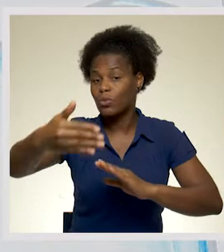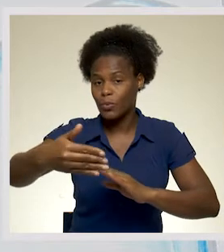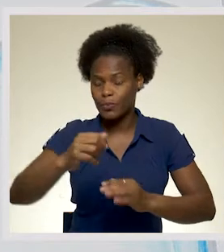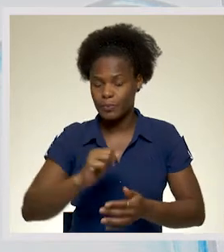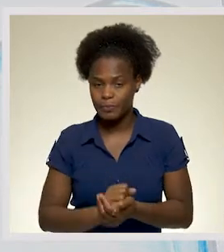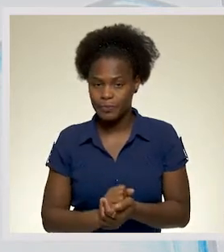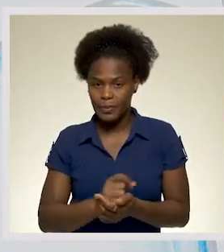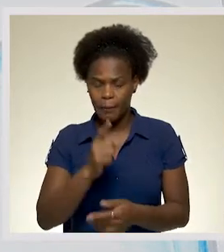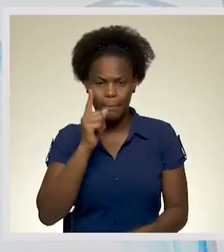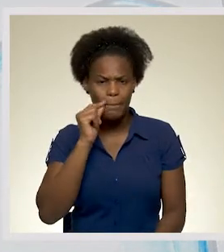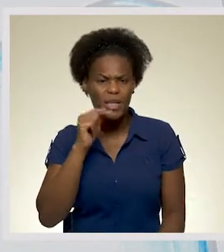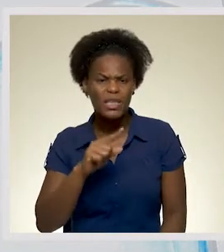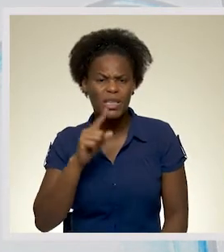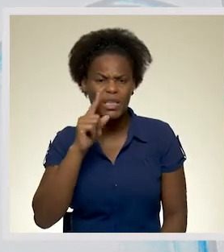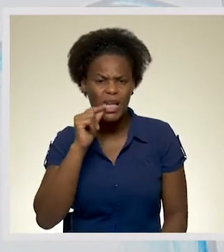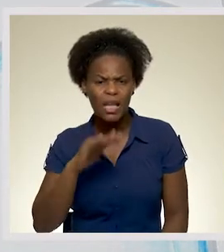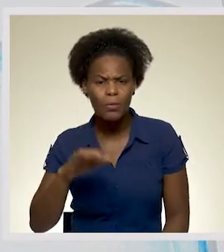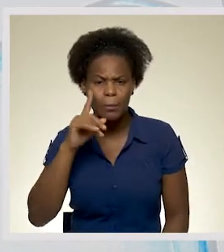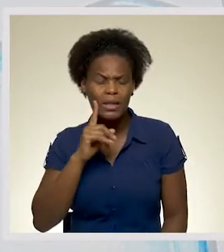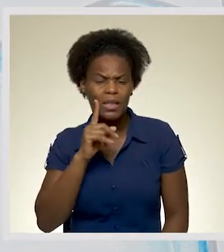Meninos e meninas, o que é que isto quer dizer?